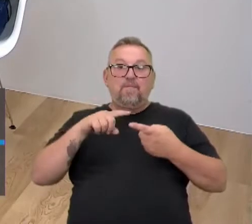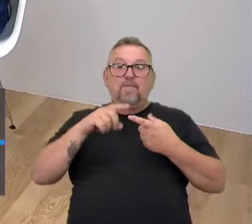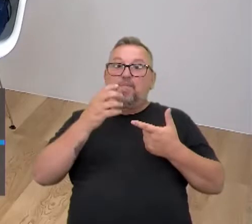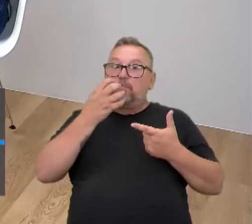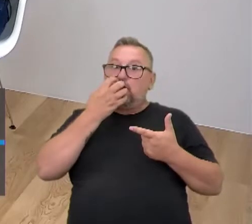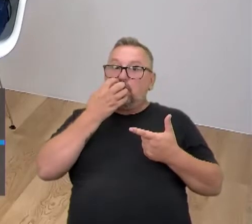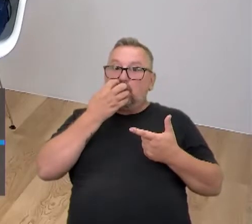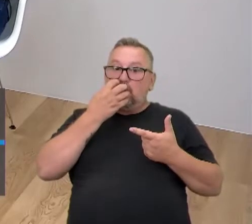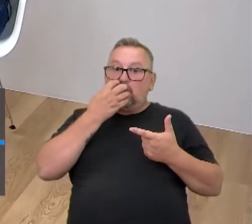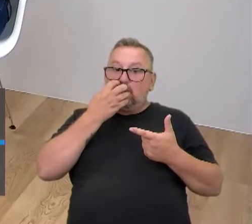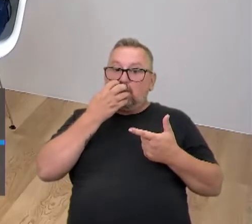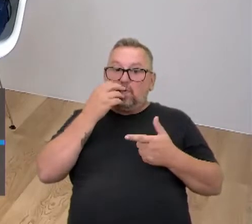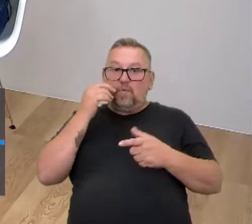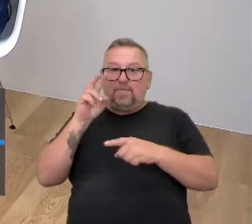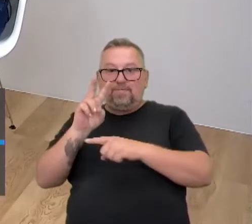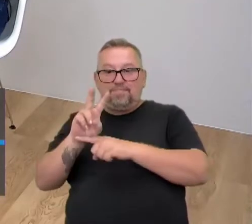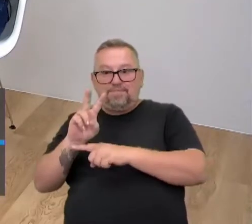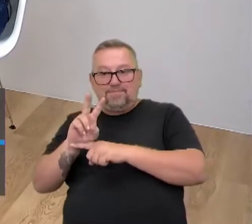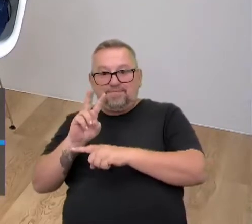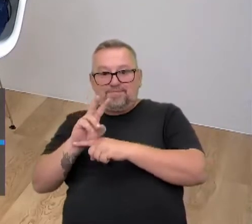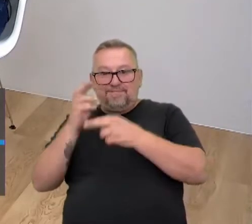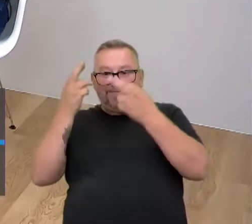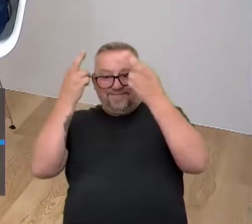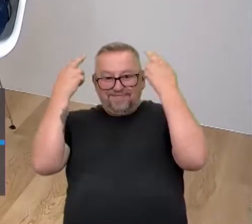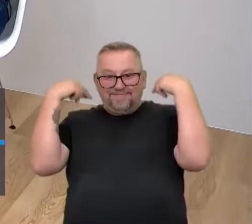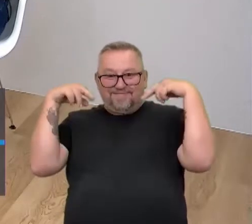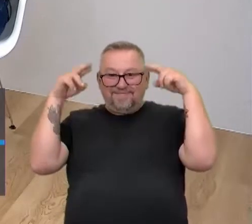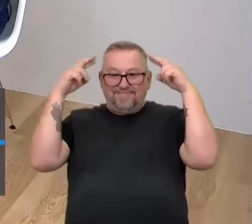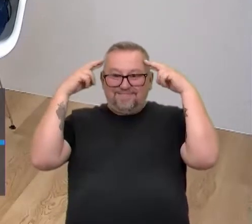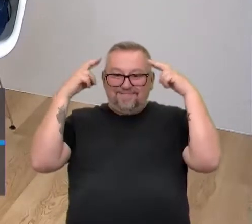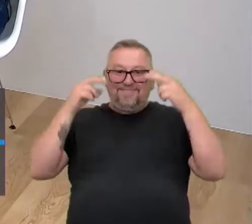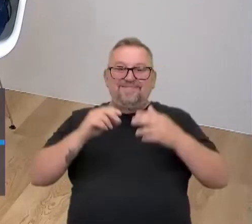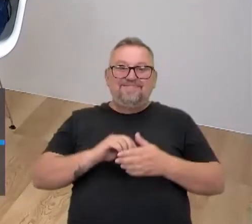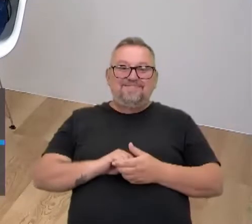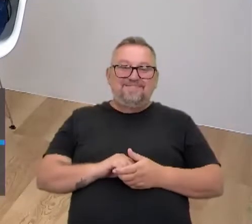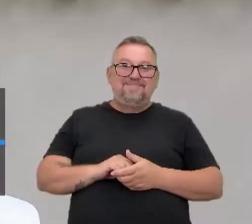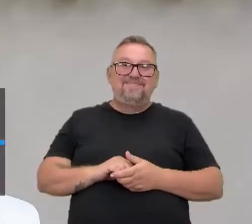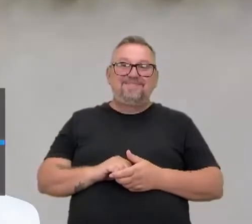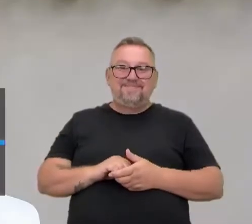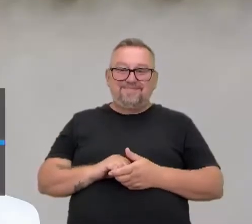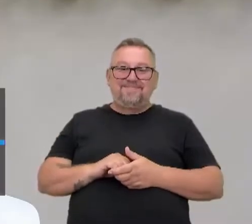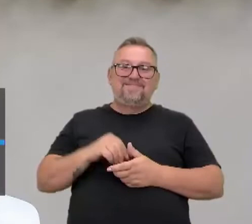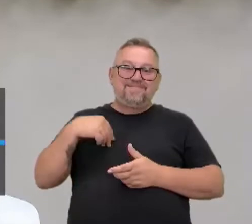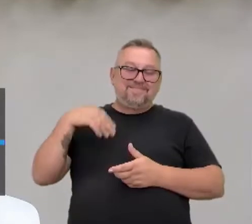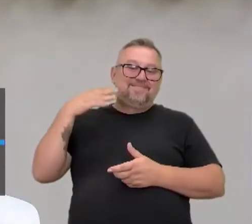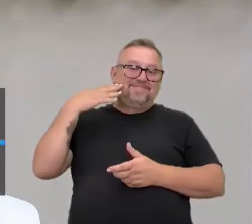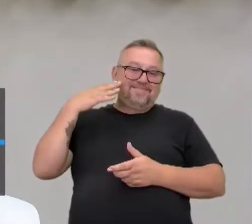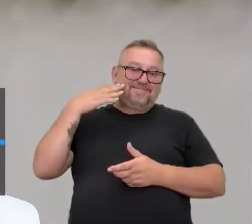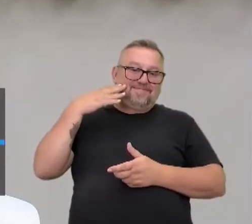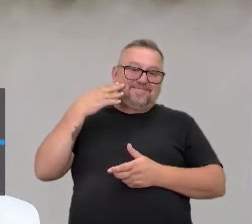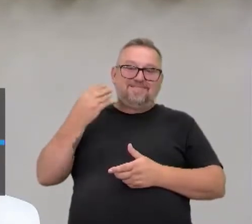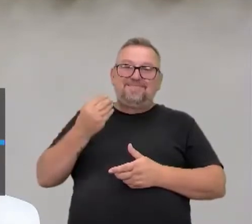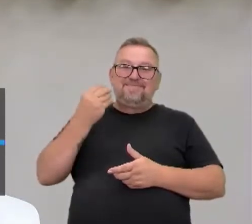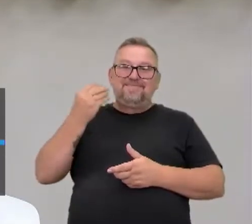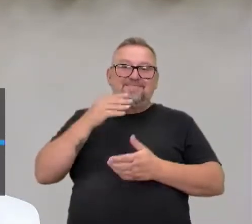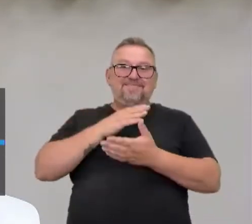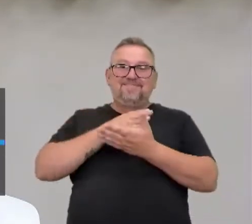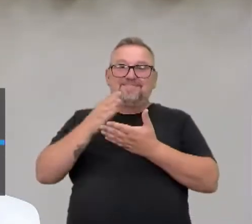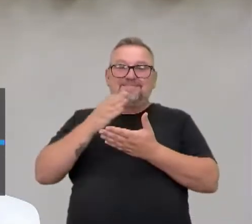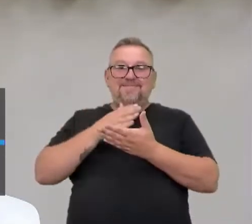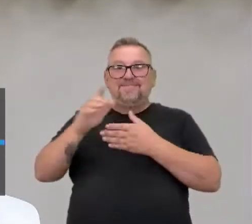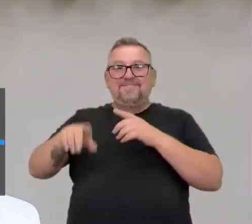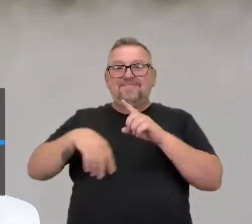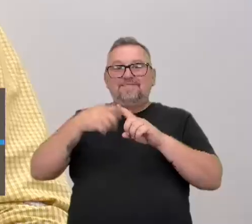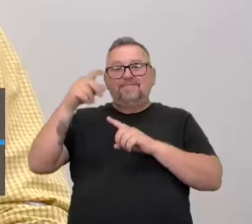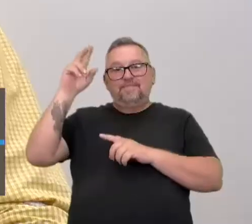que era justamente para guardar os rebanhos de ovelhas. Olha só, super interessante, então, né? A gente saber aí, né, como que veio. Um pouquinho mais